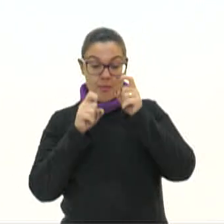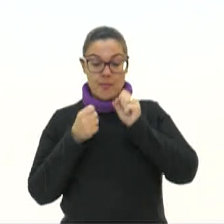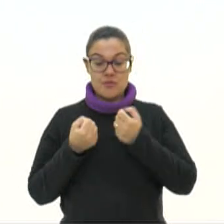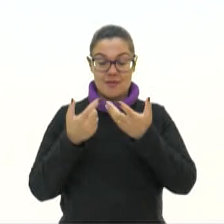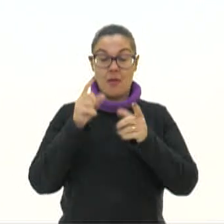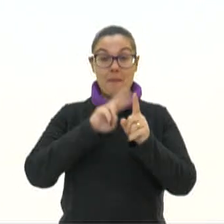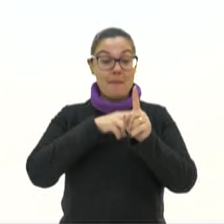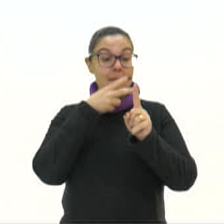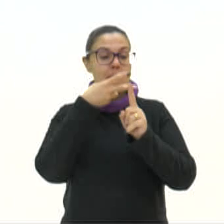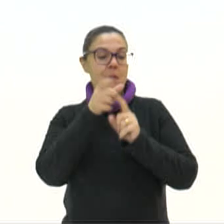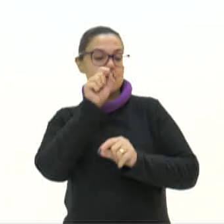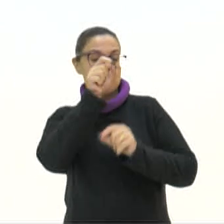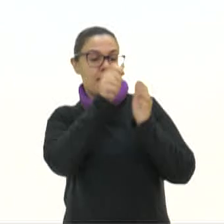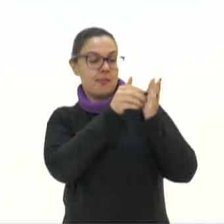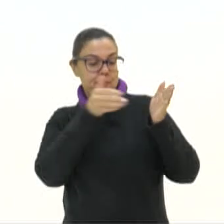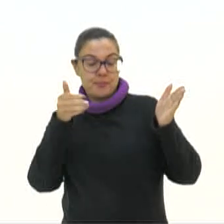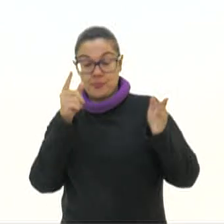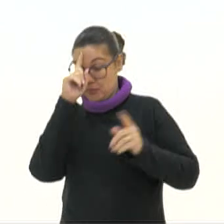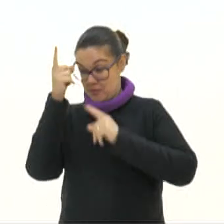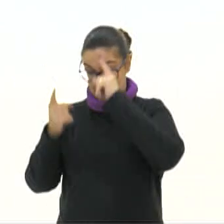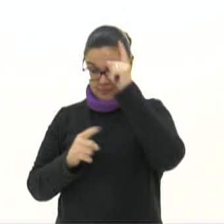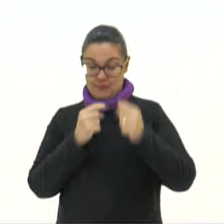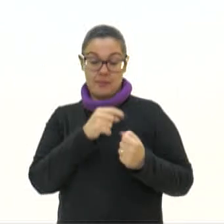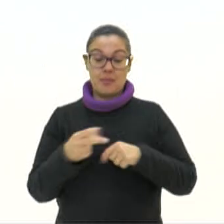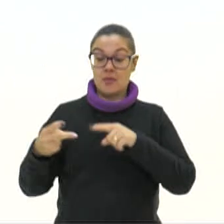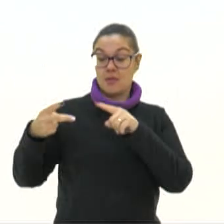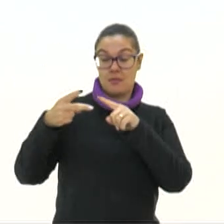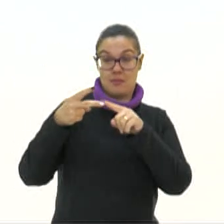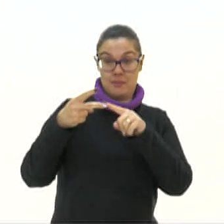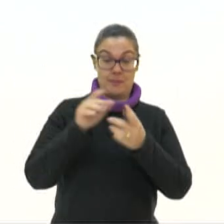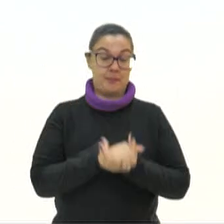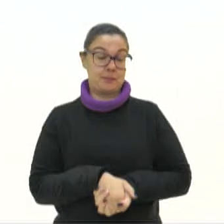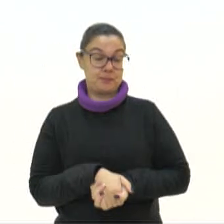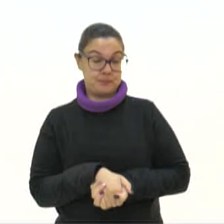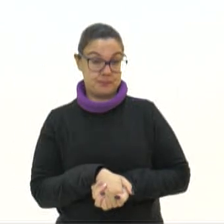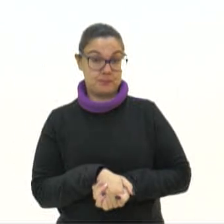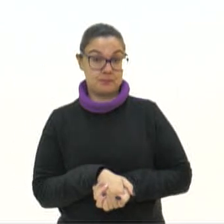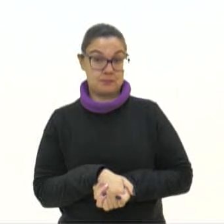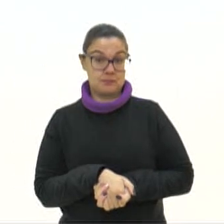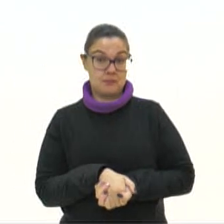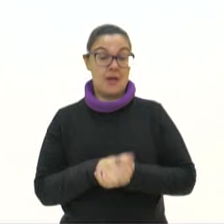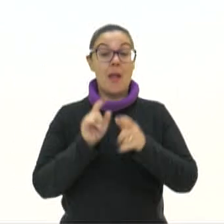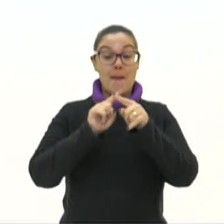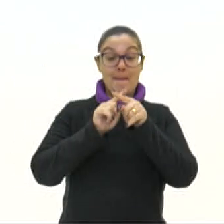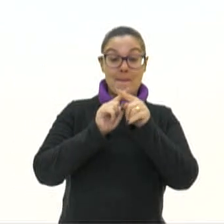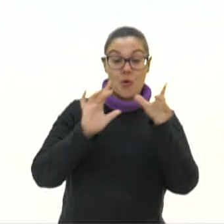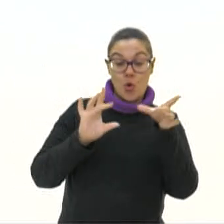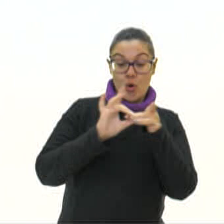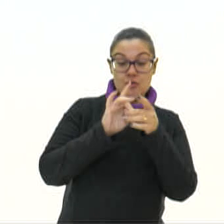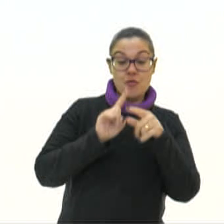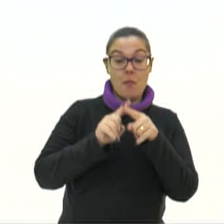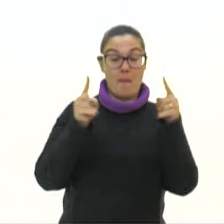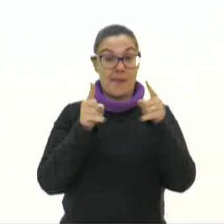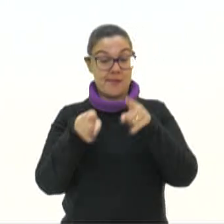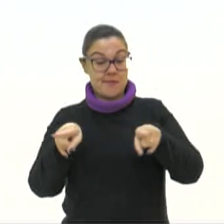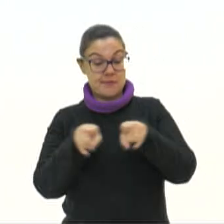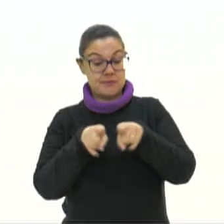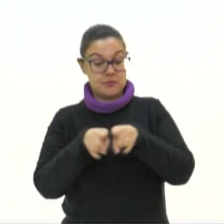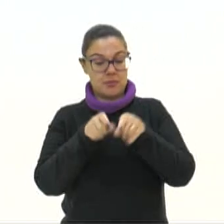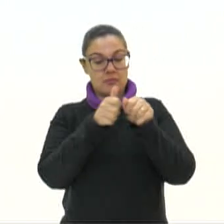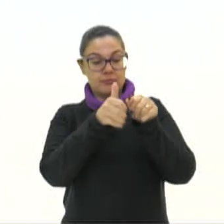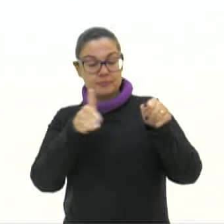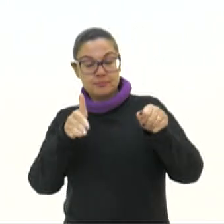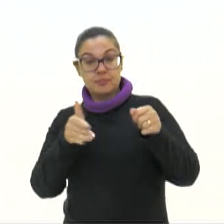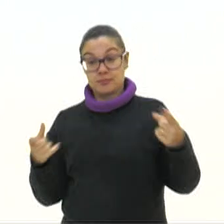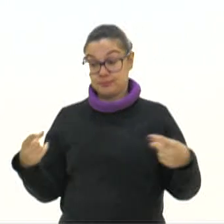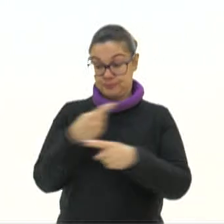disso, marca uma sequenciação de ideias. Alternativa B, o conectivo, mas também, inicia a oração que exprime ideia